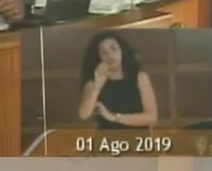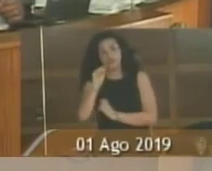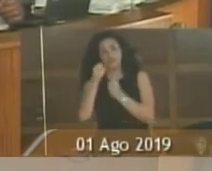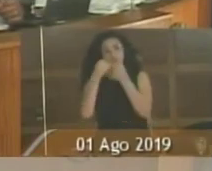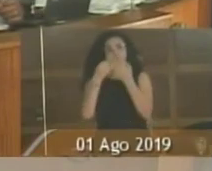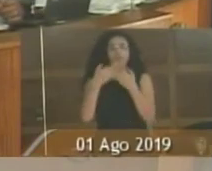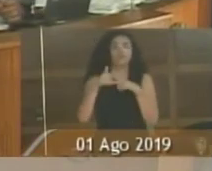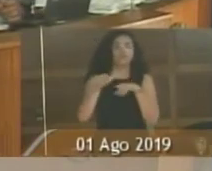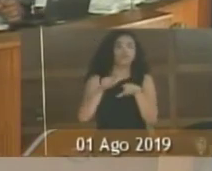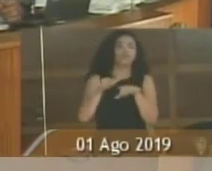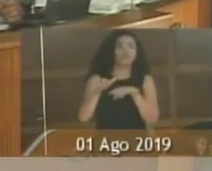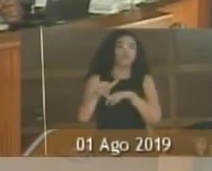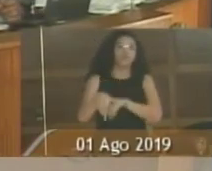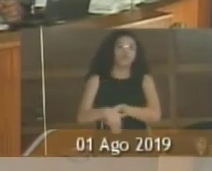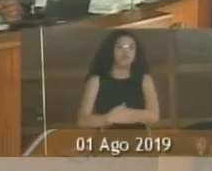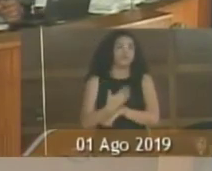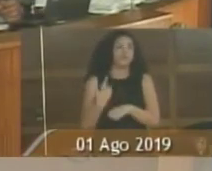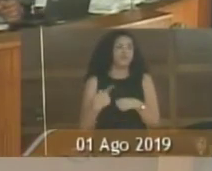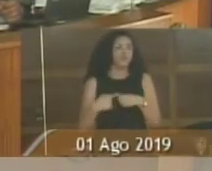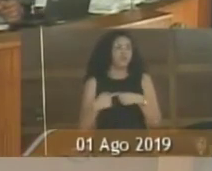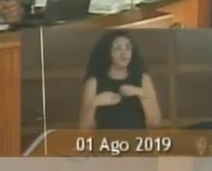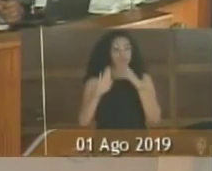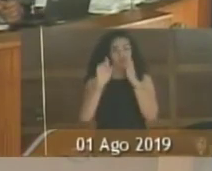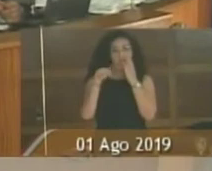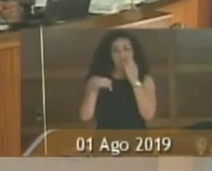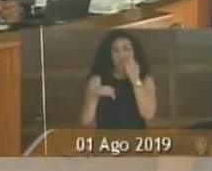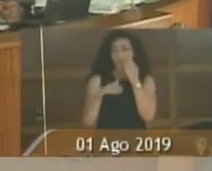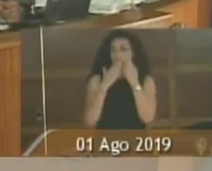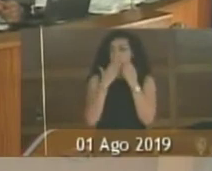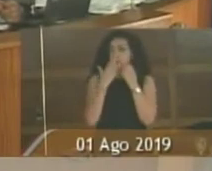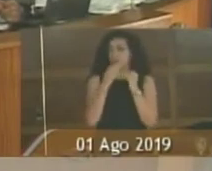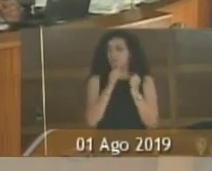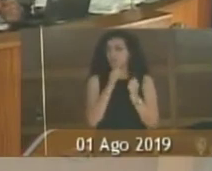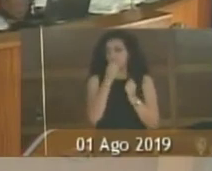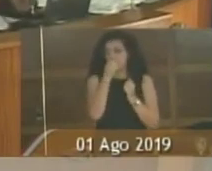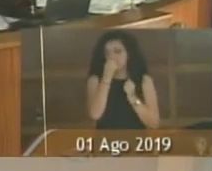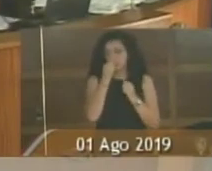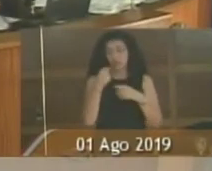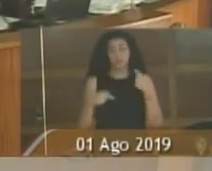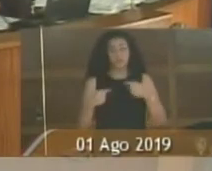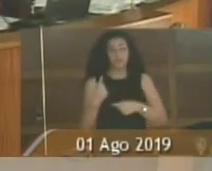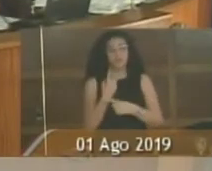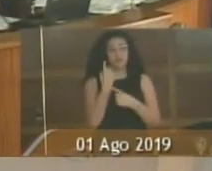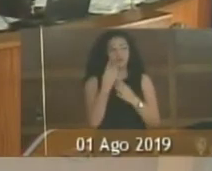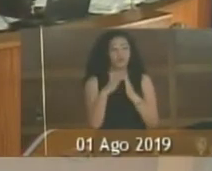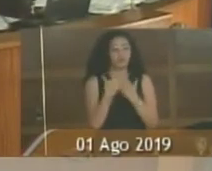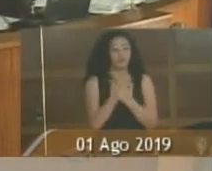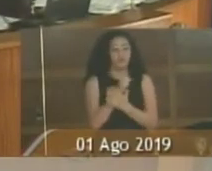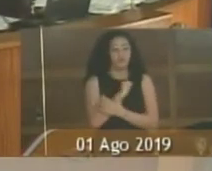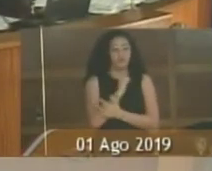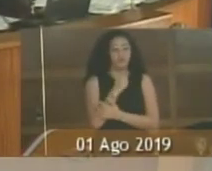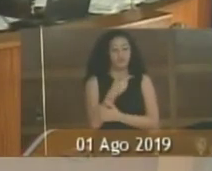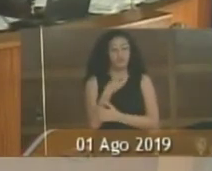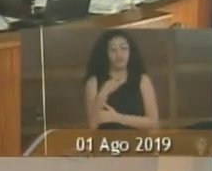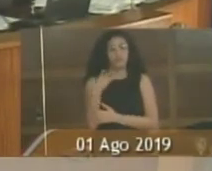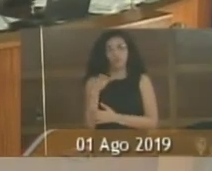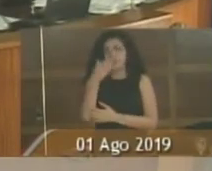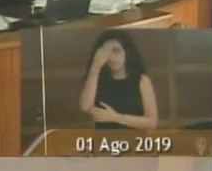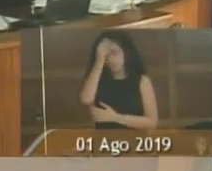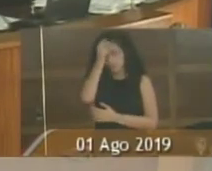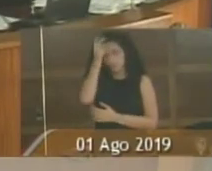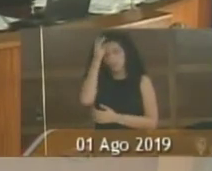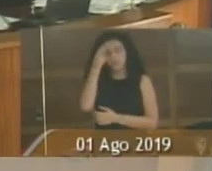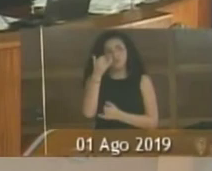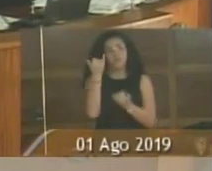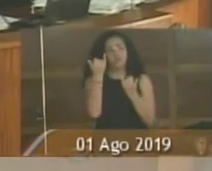estrada Clério João da Penha Filho, estrada da Banqueta. Em discussão única, requerimento 233, de autoria do vereador Zé Augusto, solicitando ao prefeito municipal informações